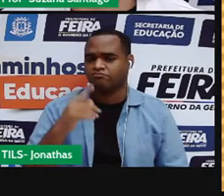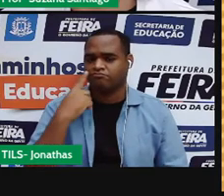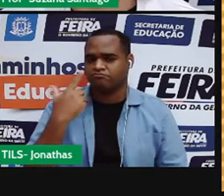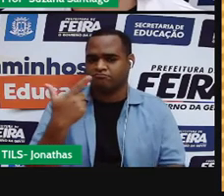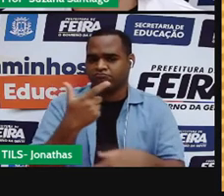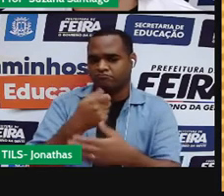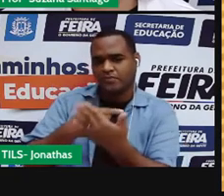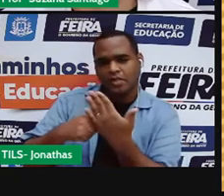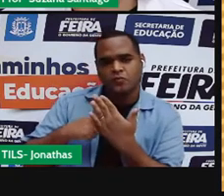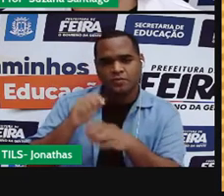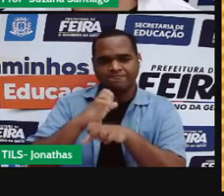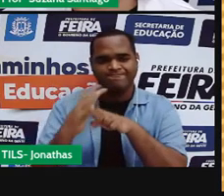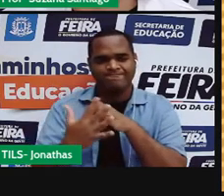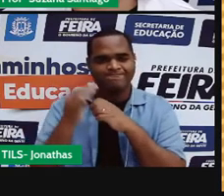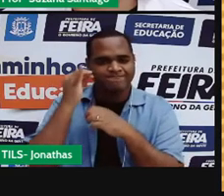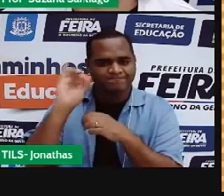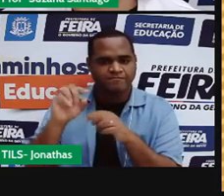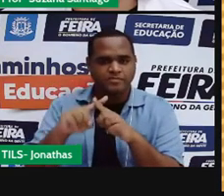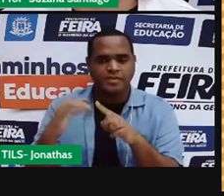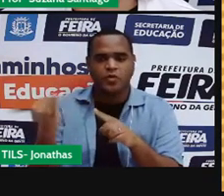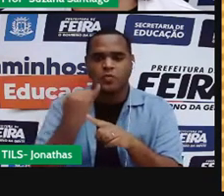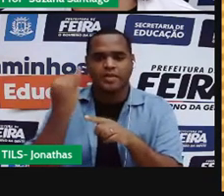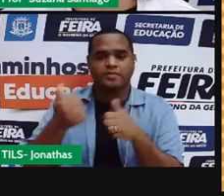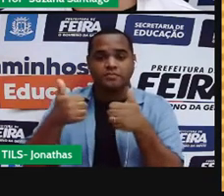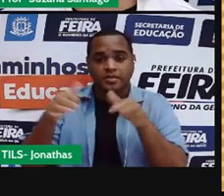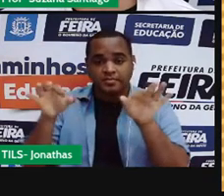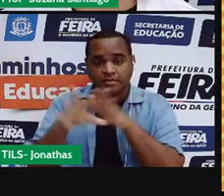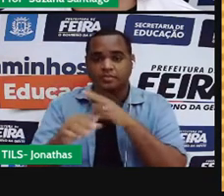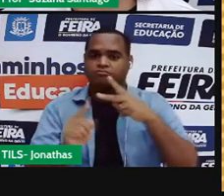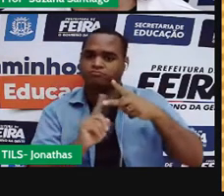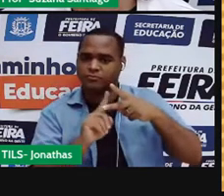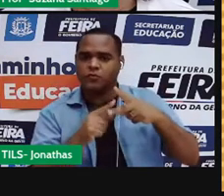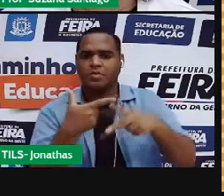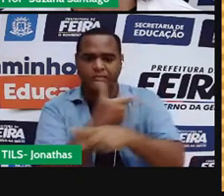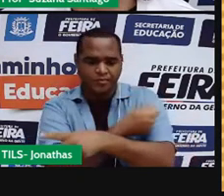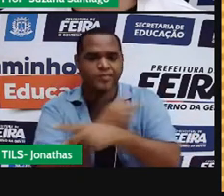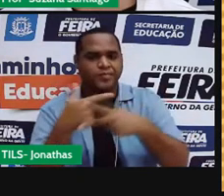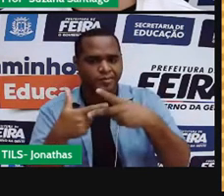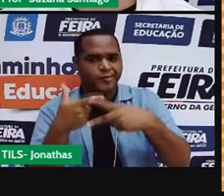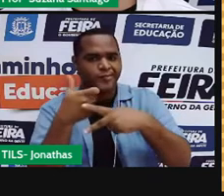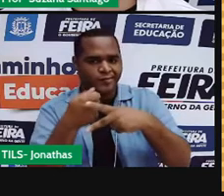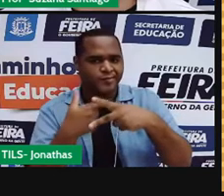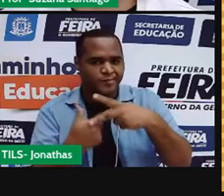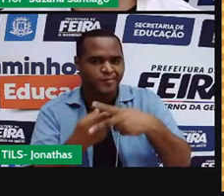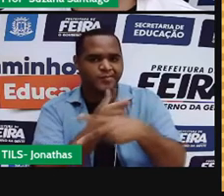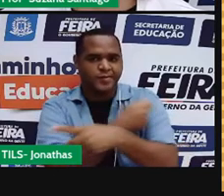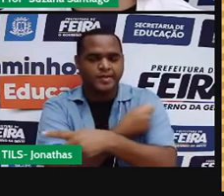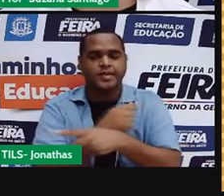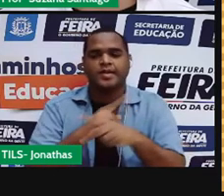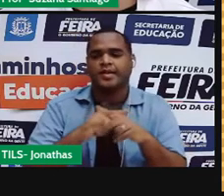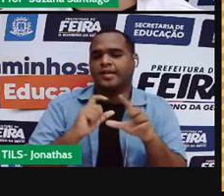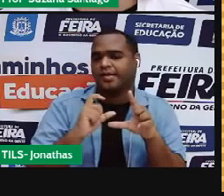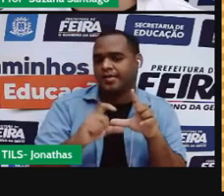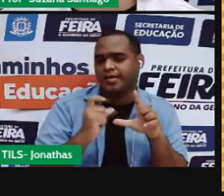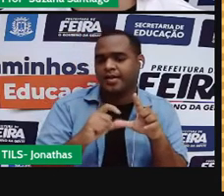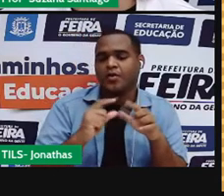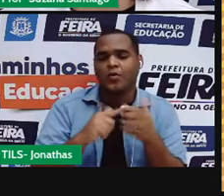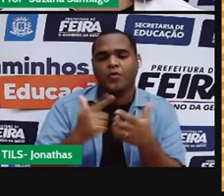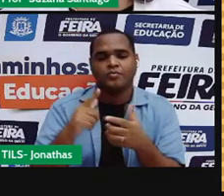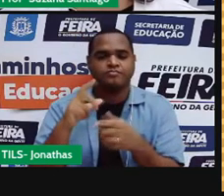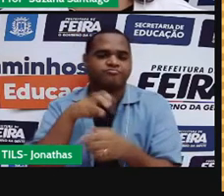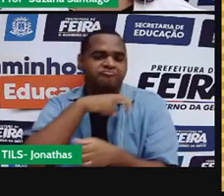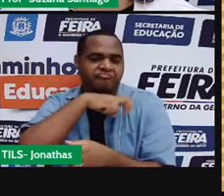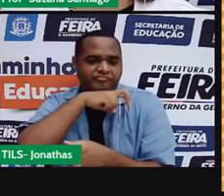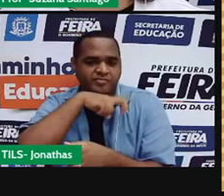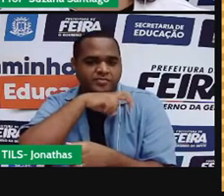A imunização contra a Covid-19 só será considerada completa depois da segunda dose, no caso das vacinas AstraZeneca e Coronavac. É